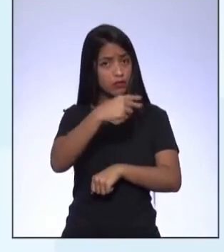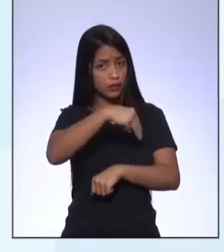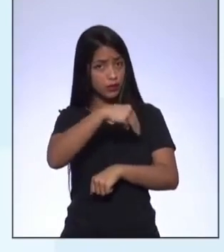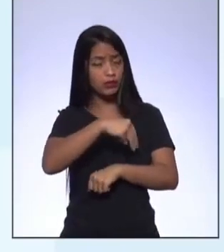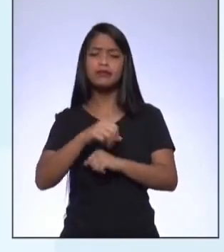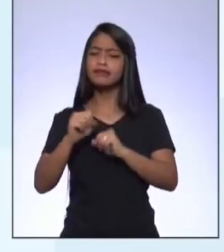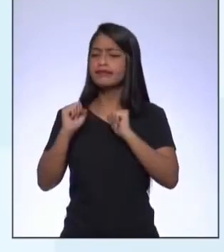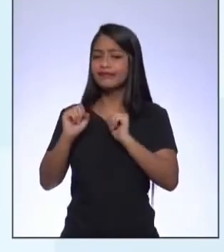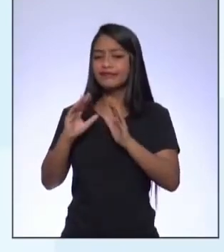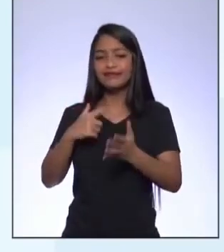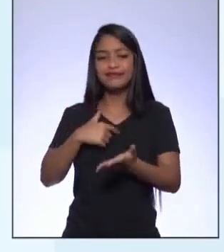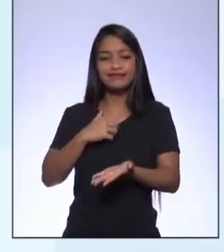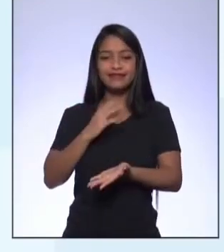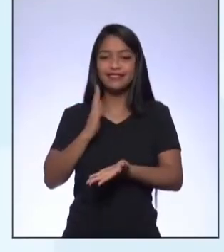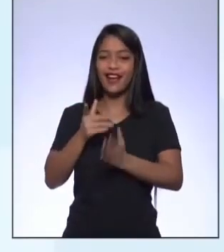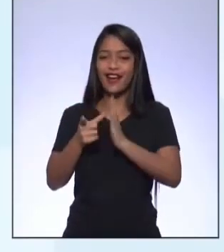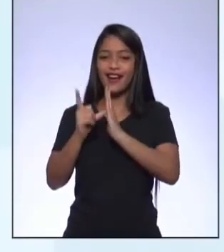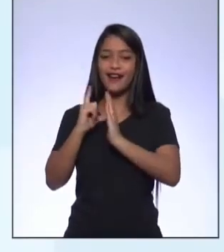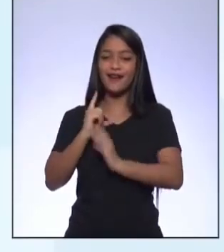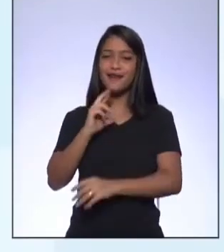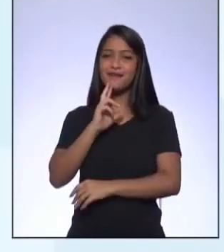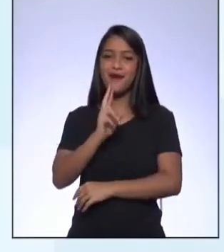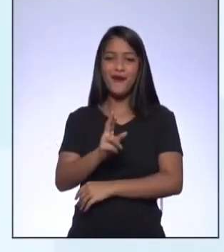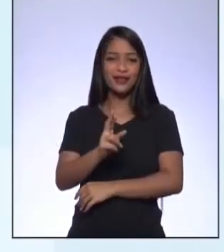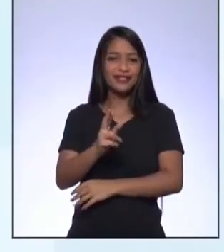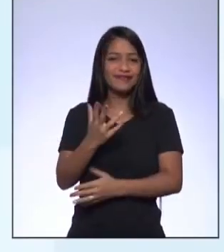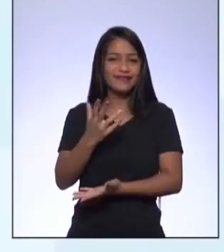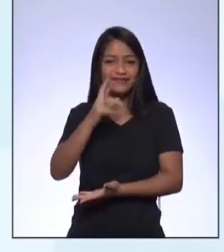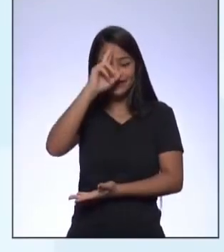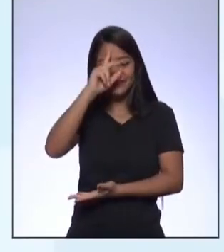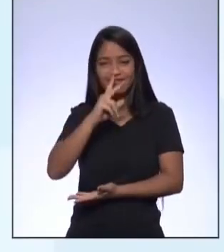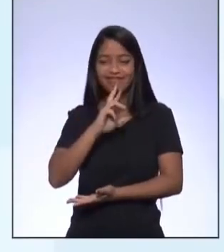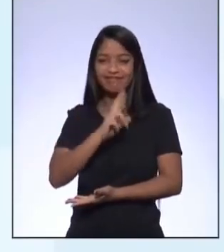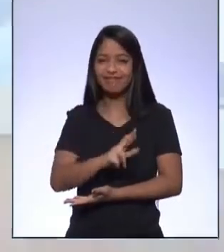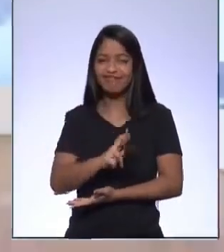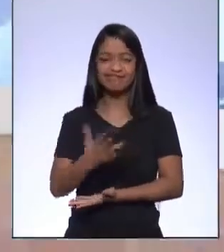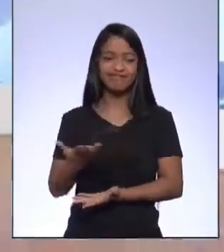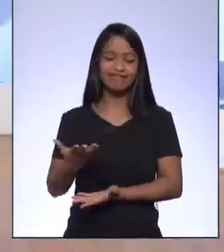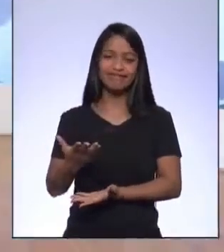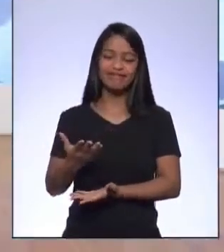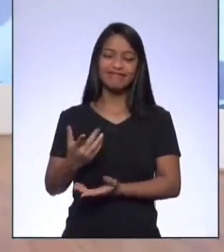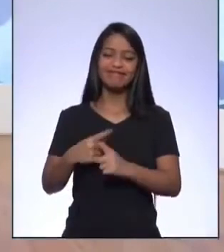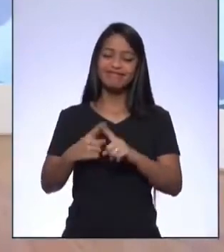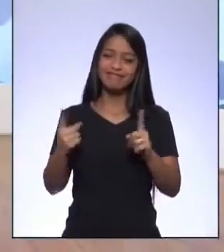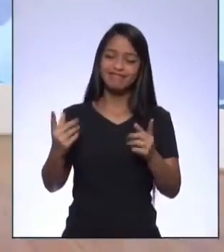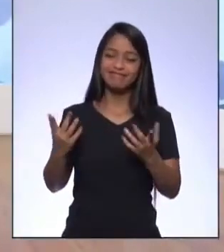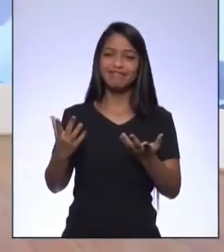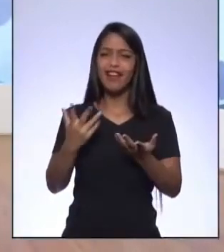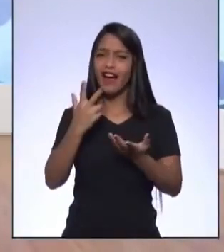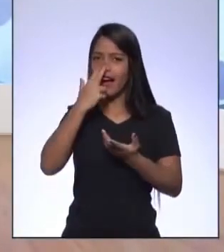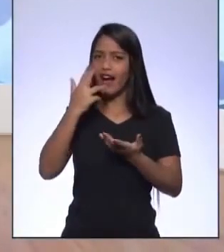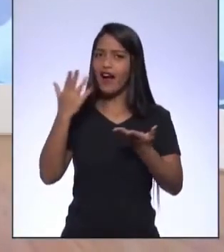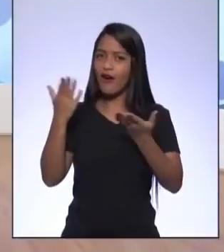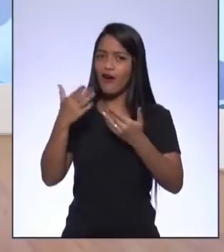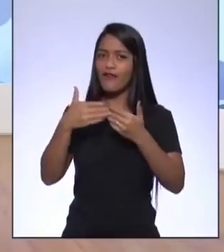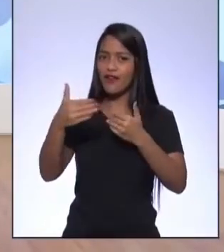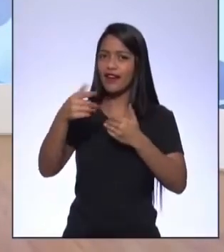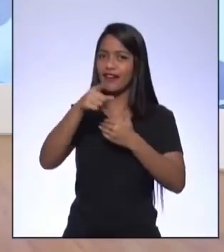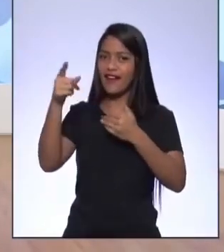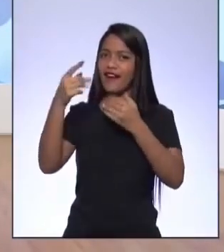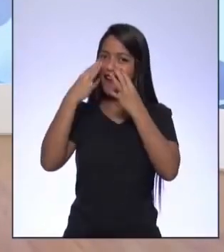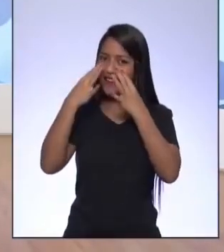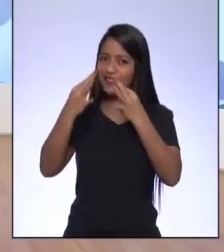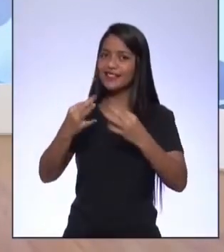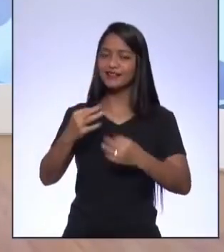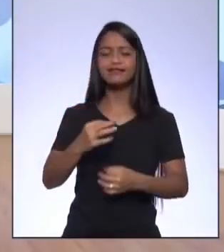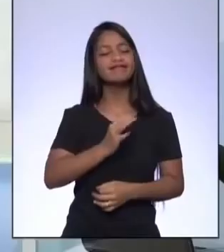apesar de eu já ter dado a resposta, né? Osmar ter feito essa gafe. Nada. Mas acho que eles vão prestar bastante atenção agora.